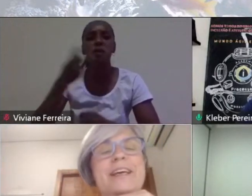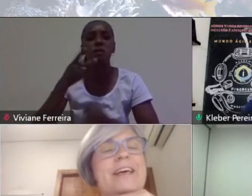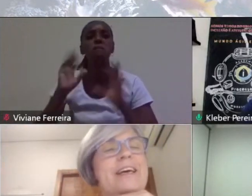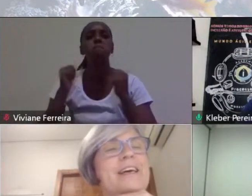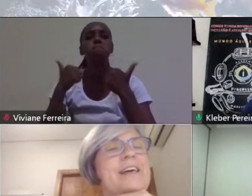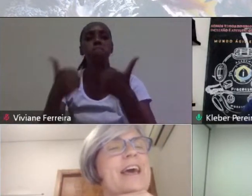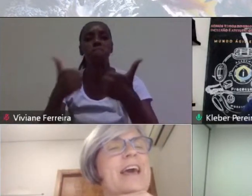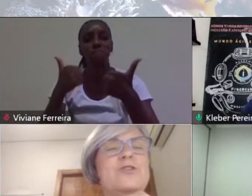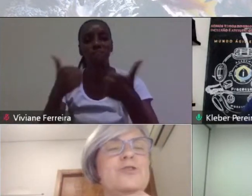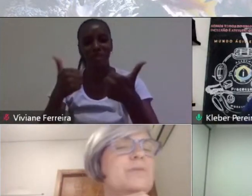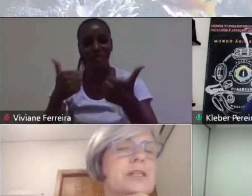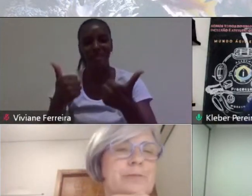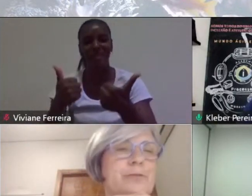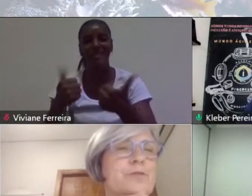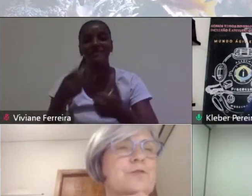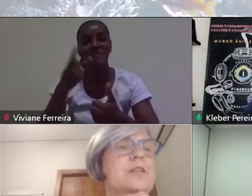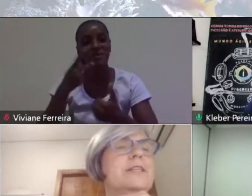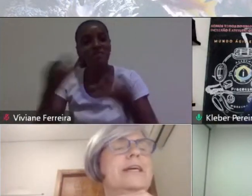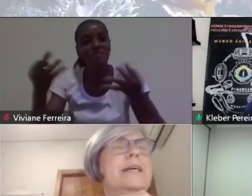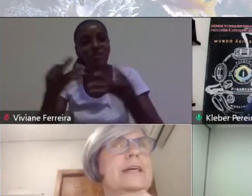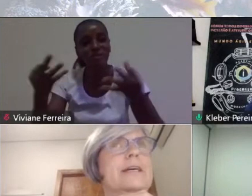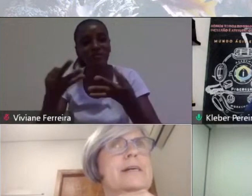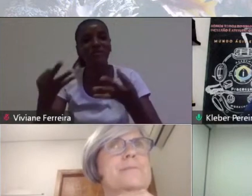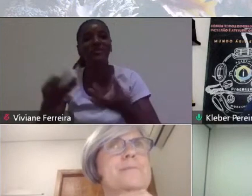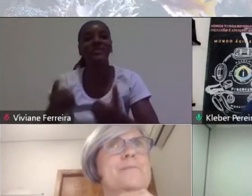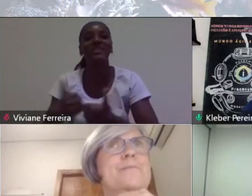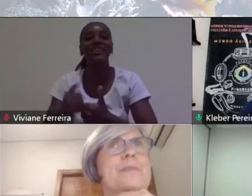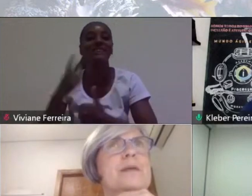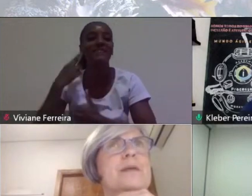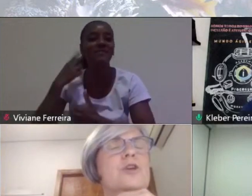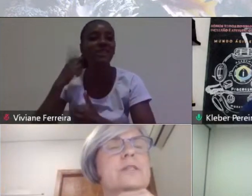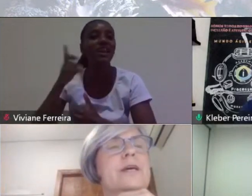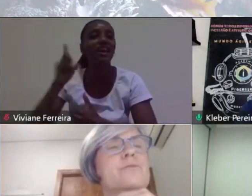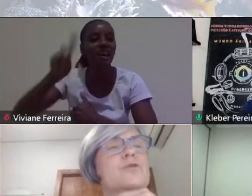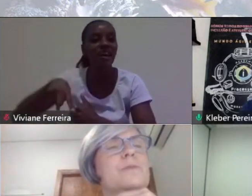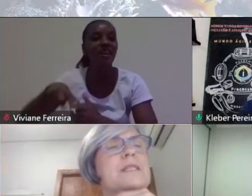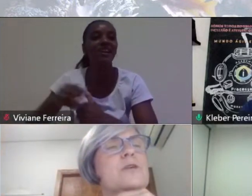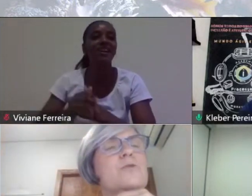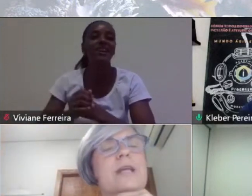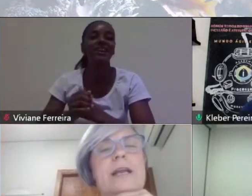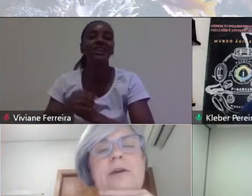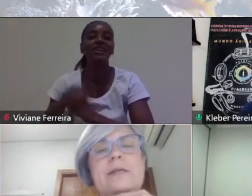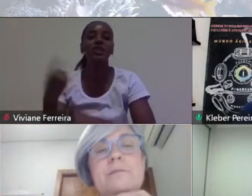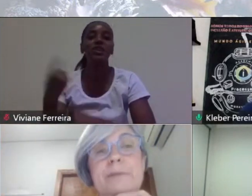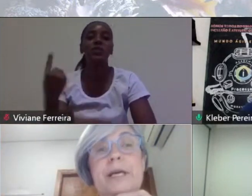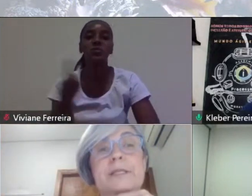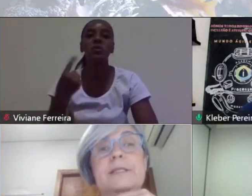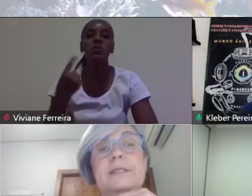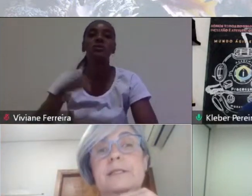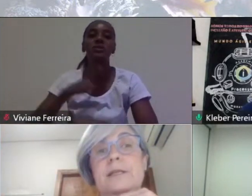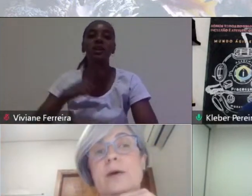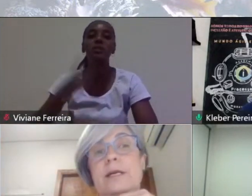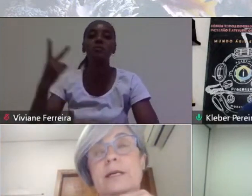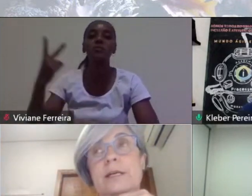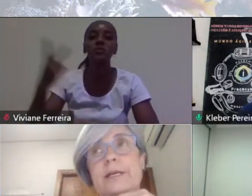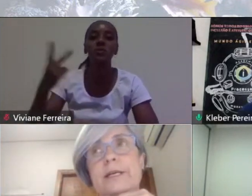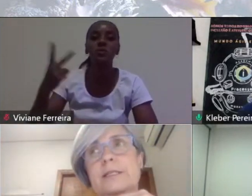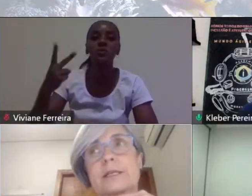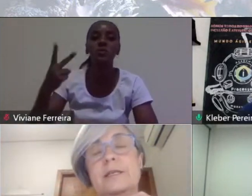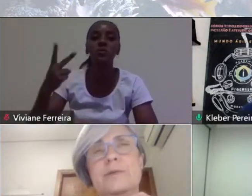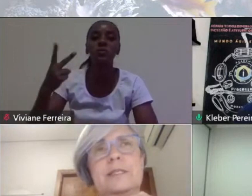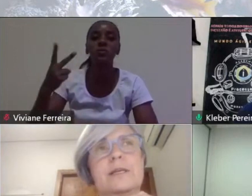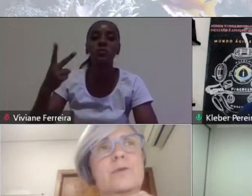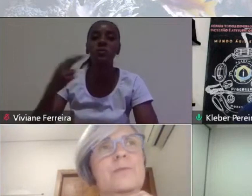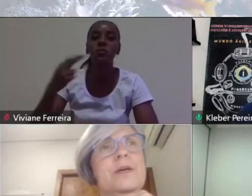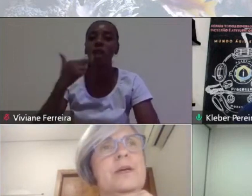né? É isso mesmo, Vivi, né? Nós temos uma segunda língua, as empresas que estão aqui e